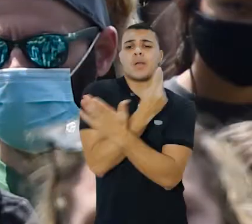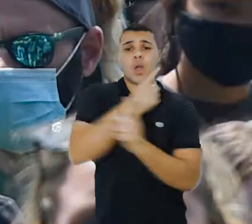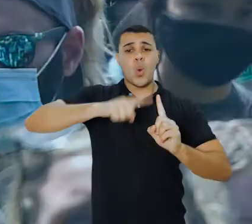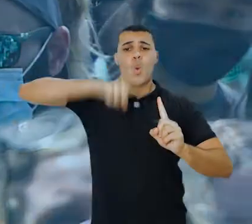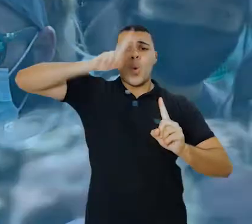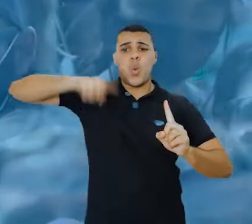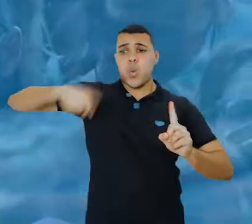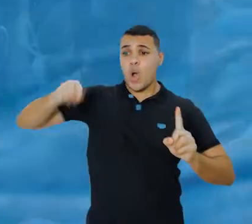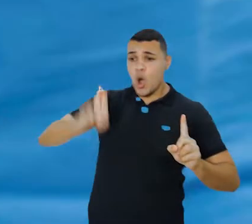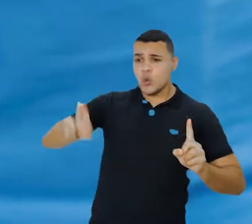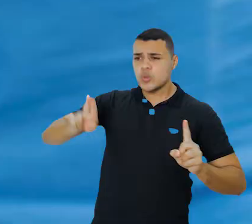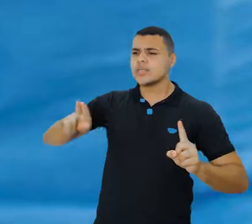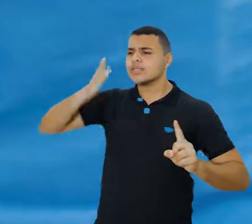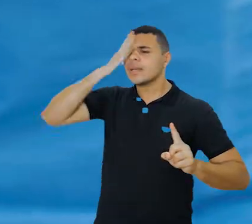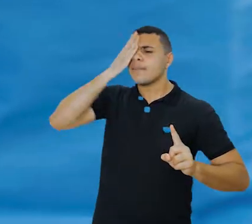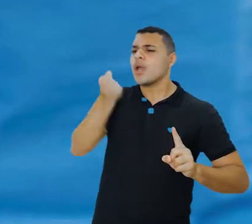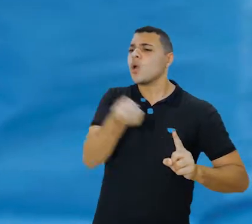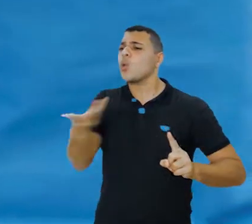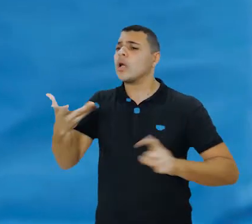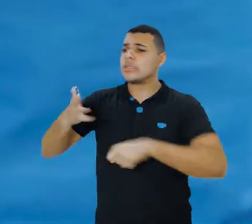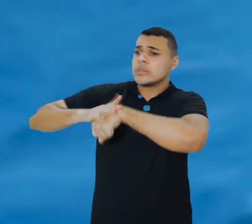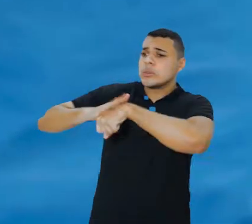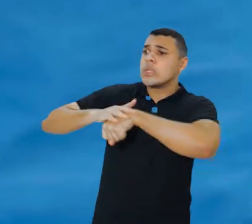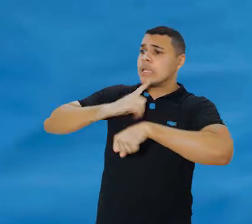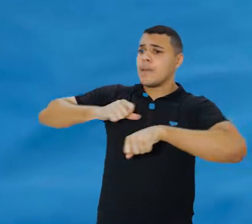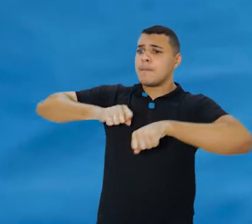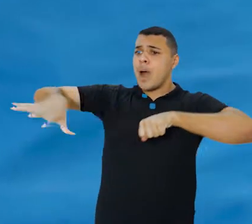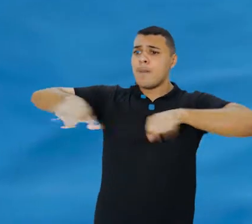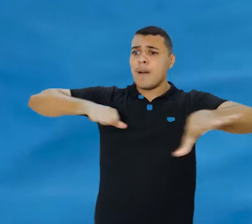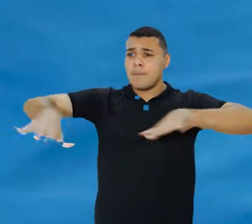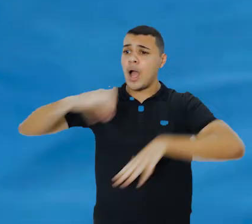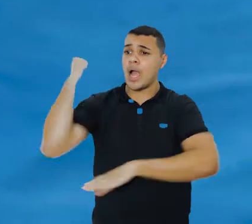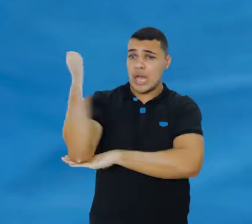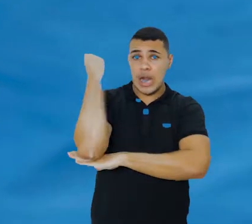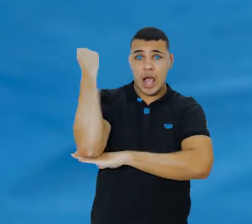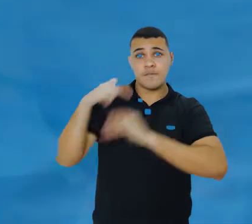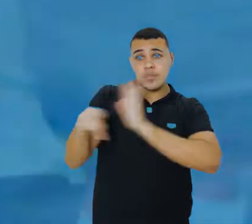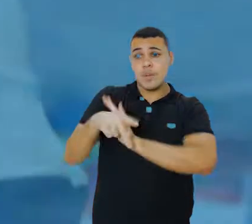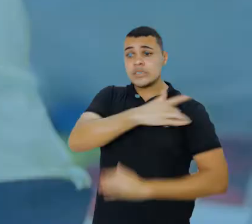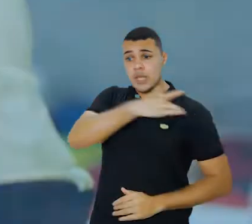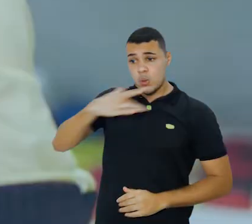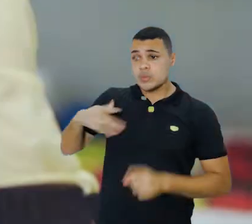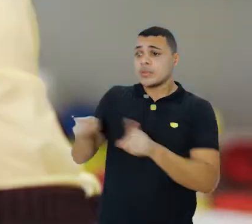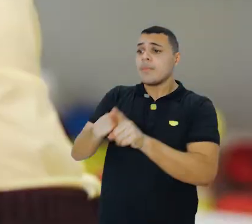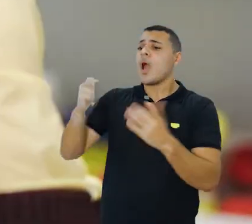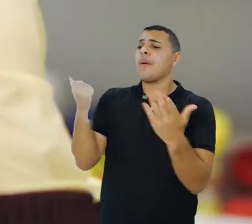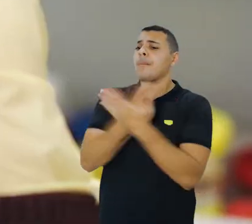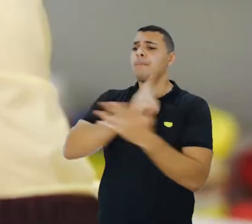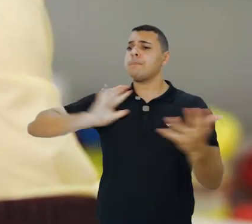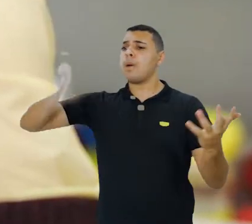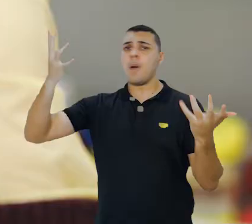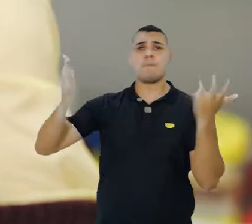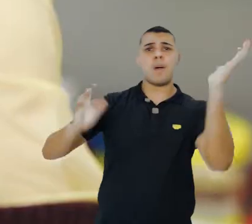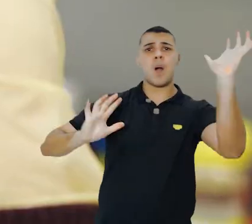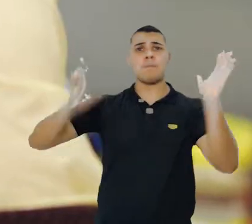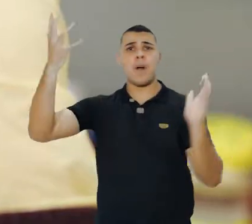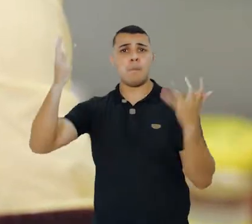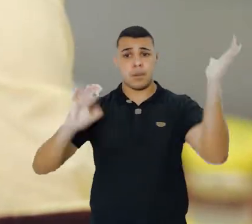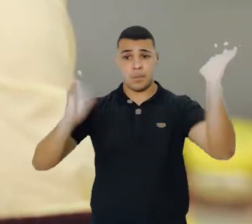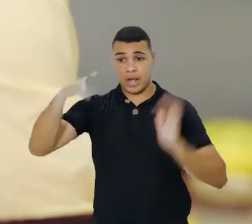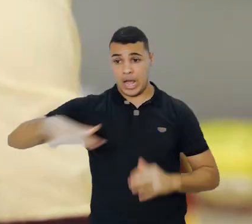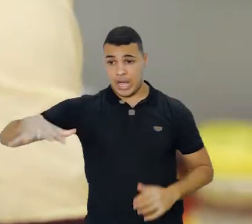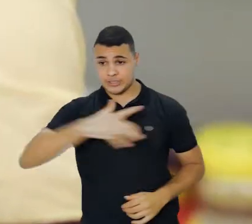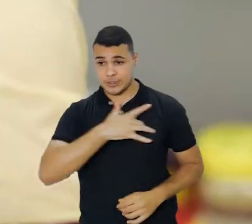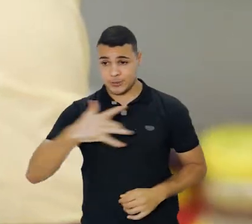de frequência utilizadas para a mensuração de doenças, agravos e eventos de interesse relacionados com